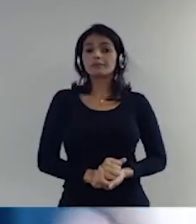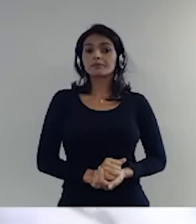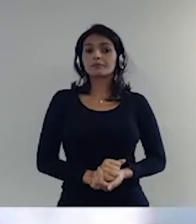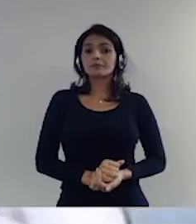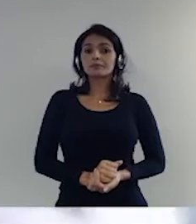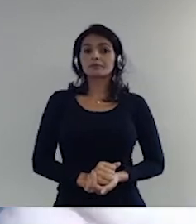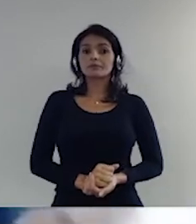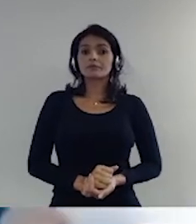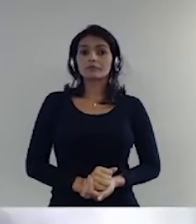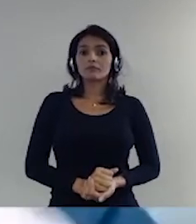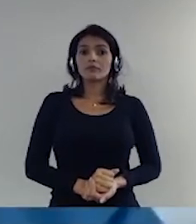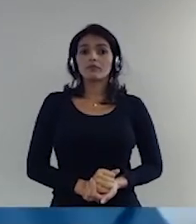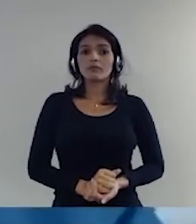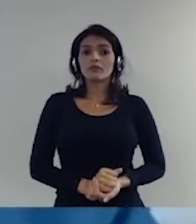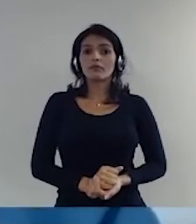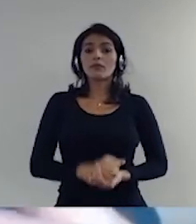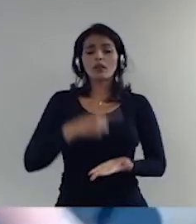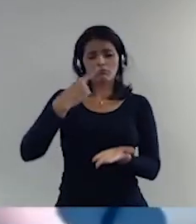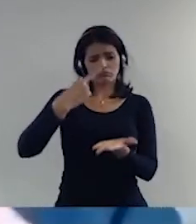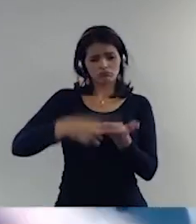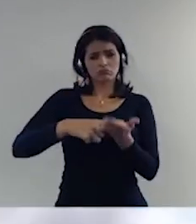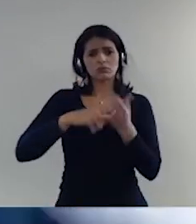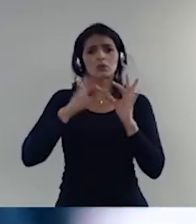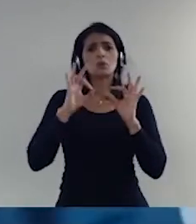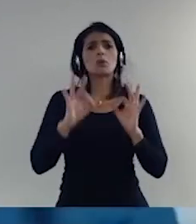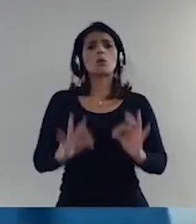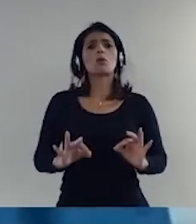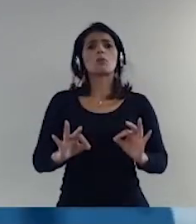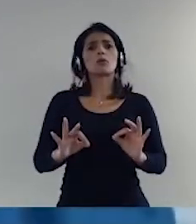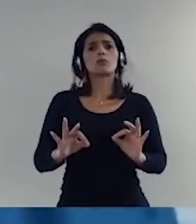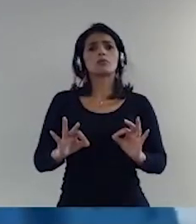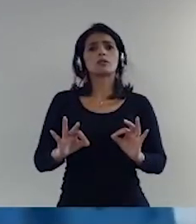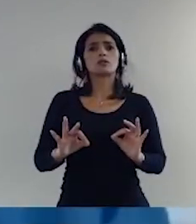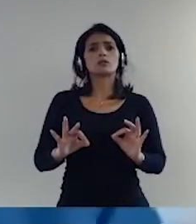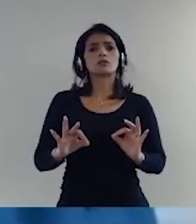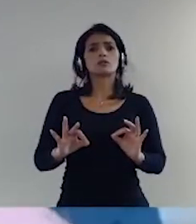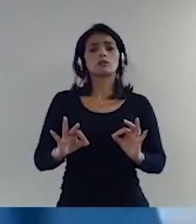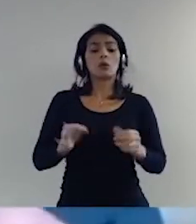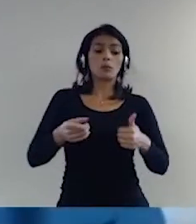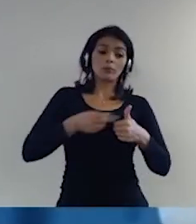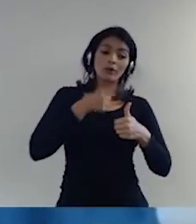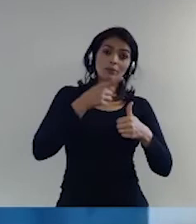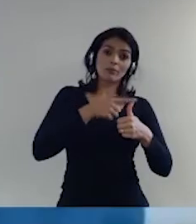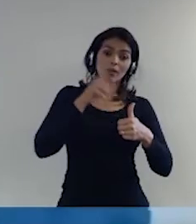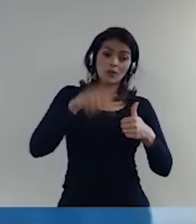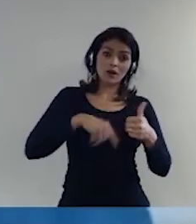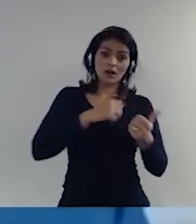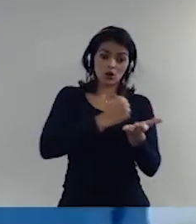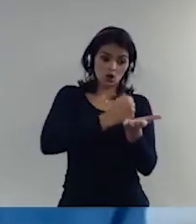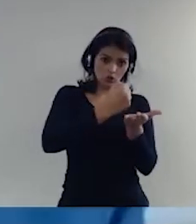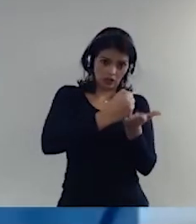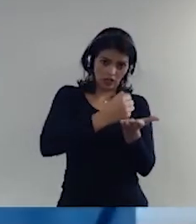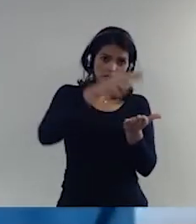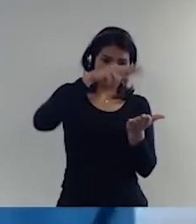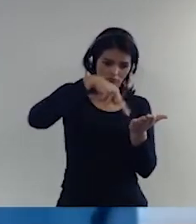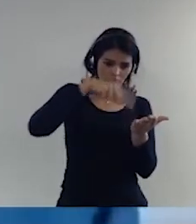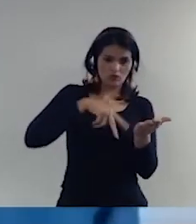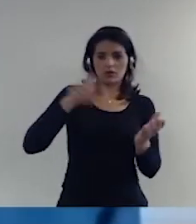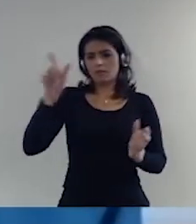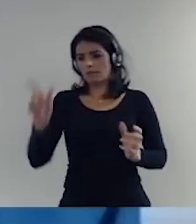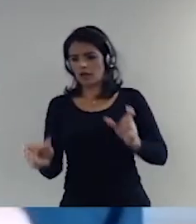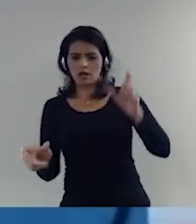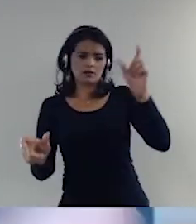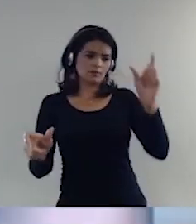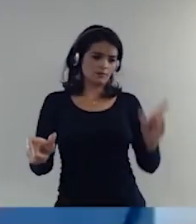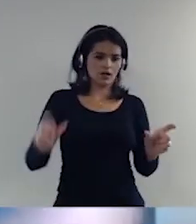de compromisso a partir desse cenário que as partes decidiram.